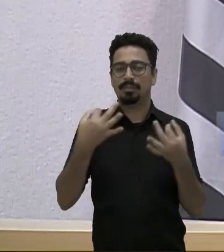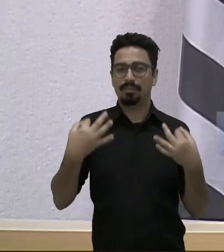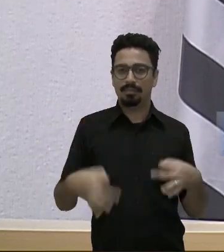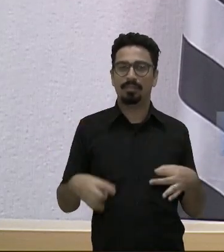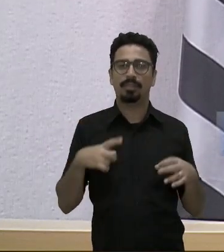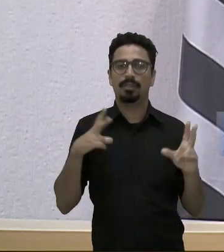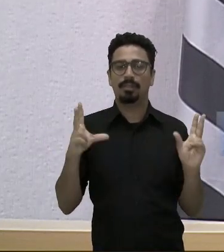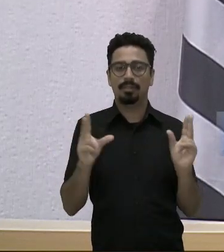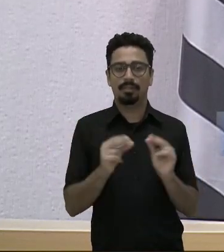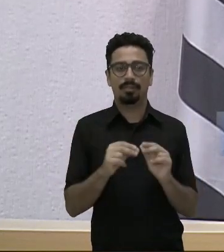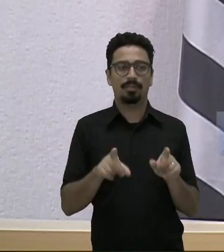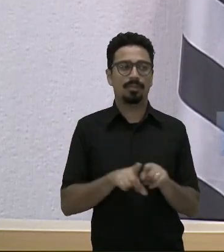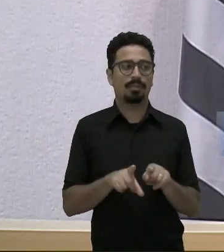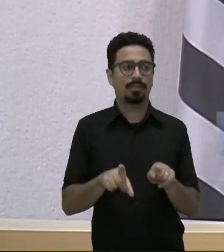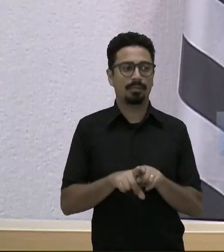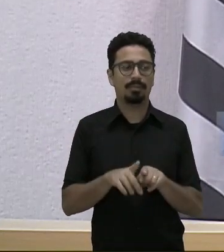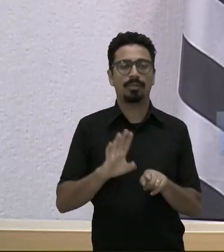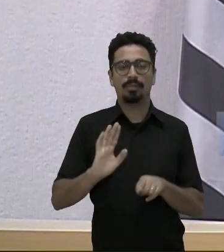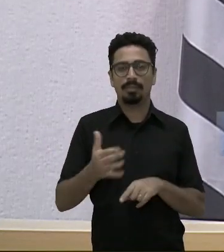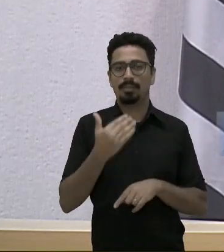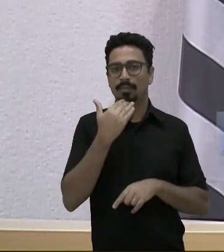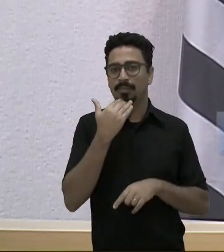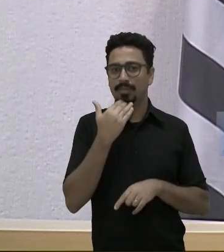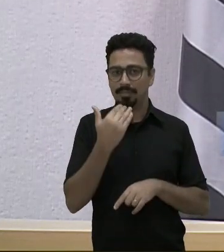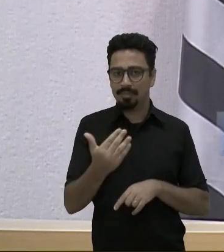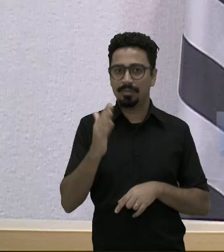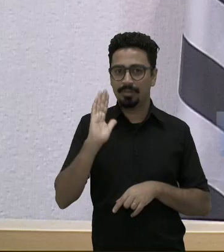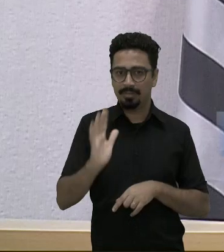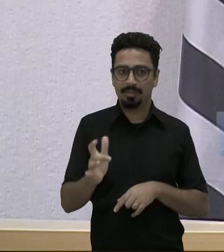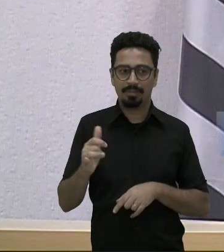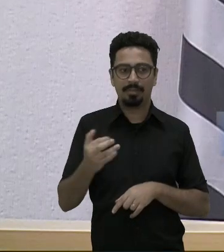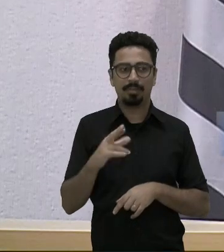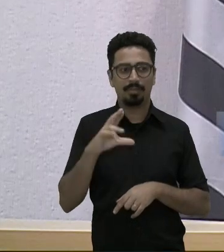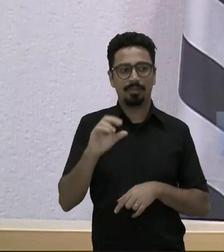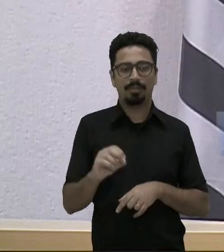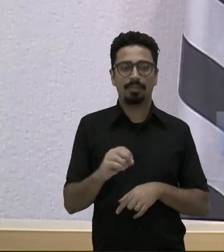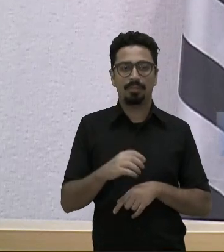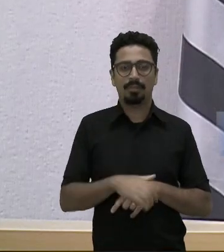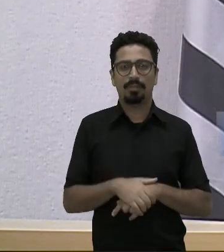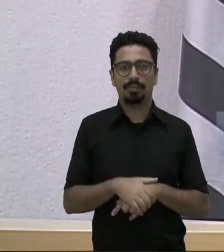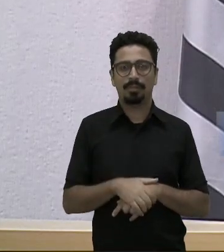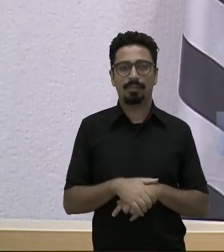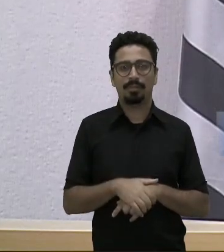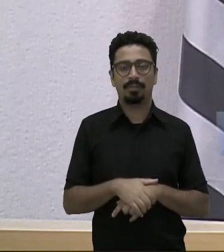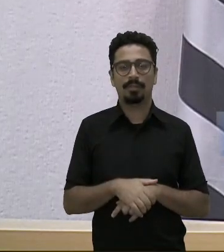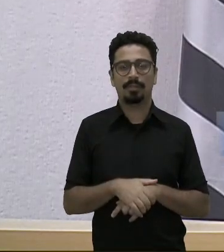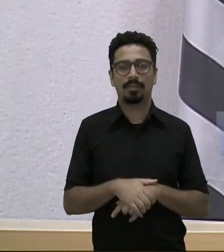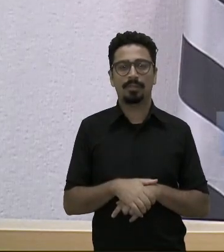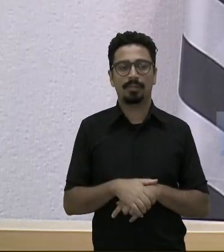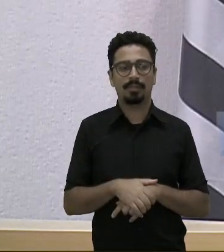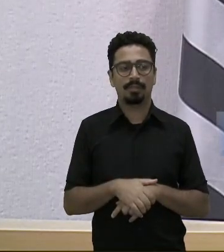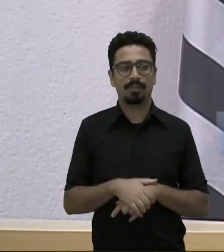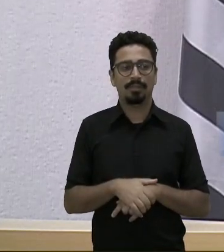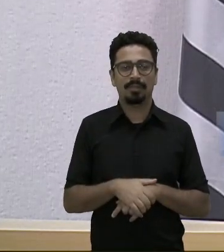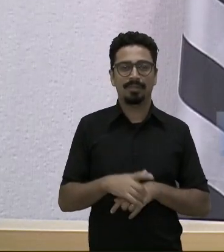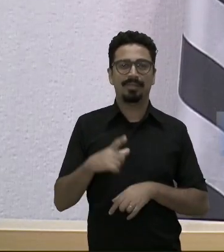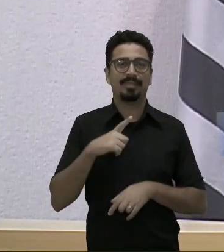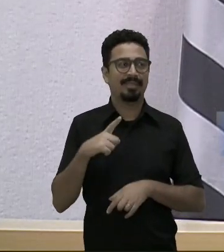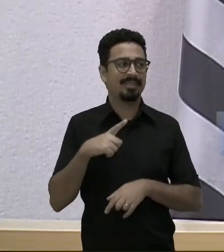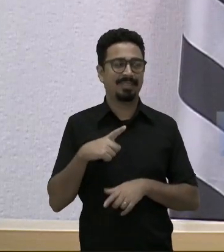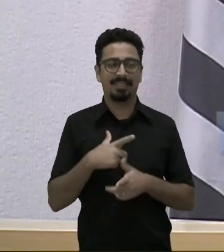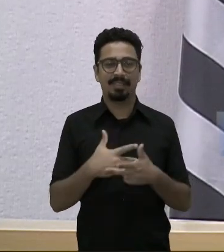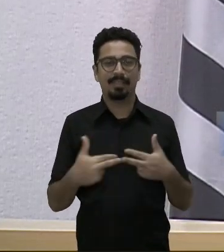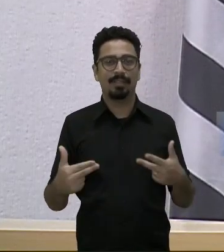um resuminho, eu falei pro Jairo, já puxei a orelha do Jairo, para o ano que vem trazer datilografado, porque tem algumas letras que a gente precisa